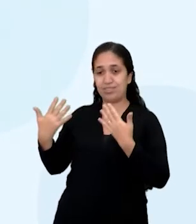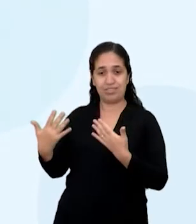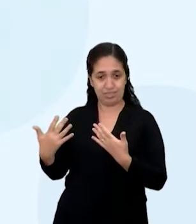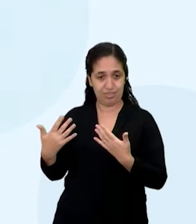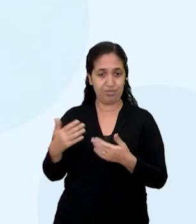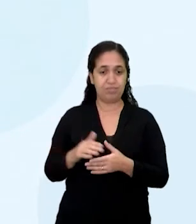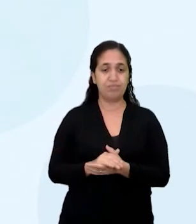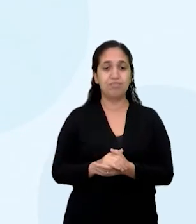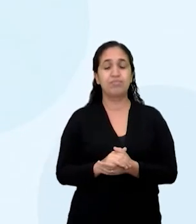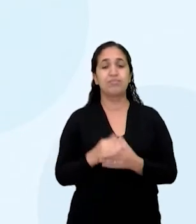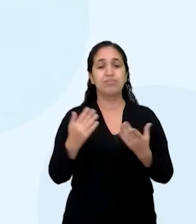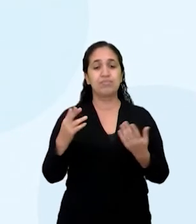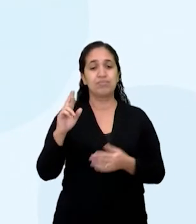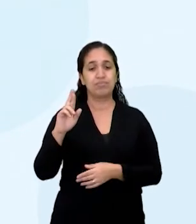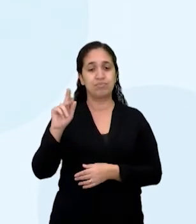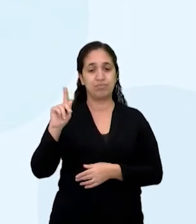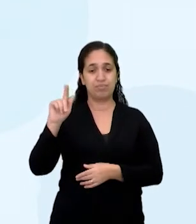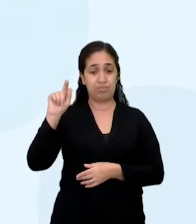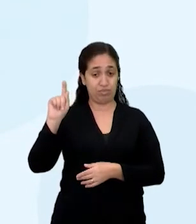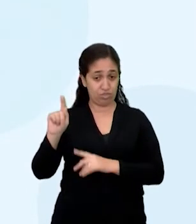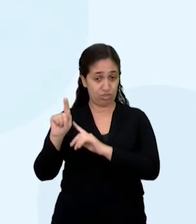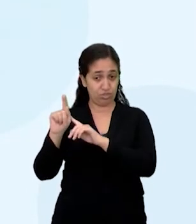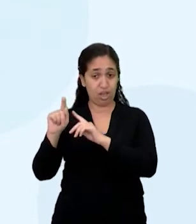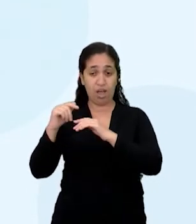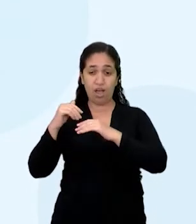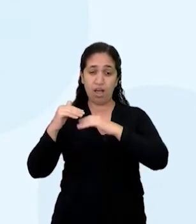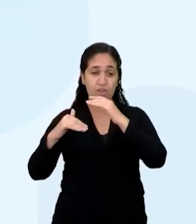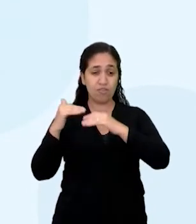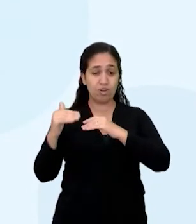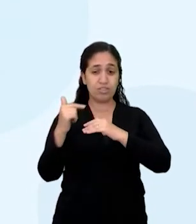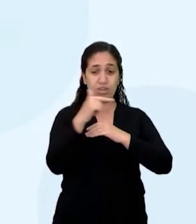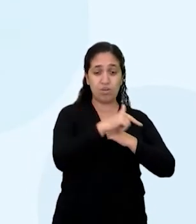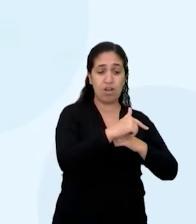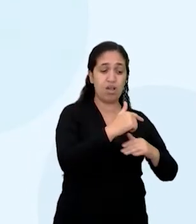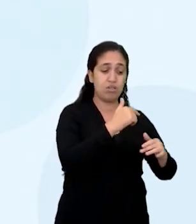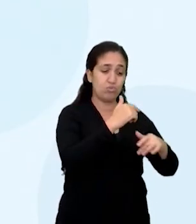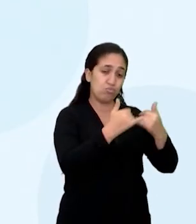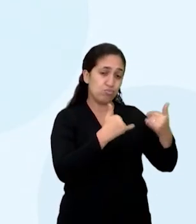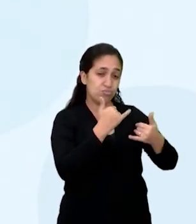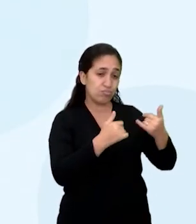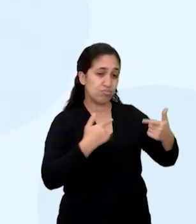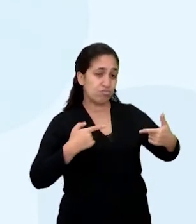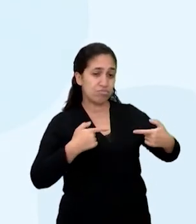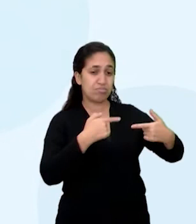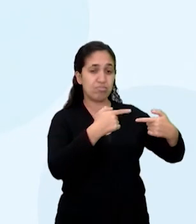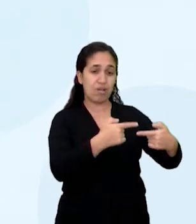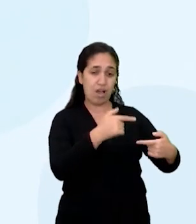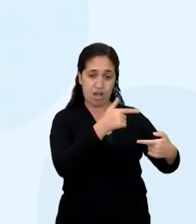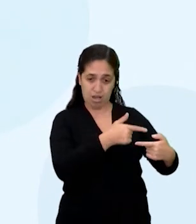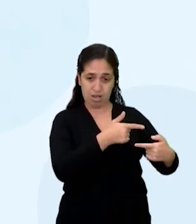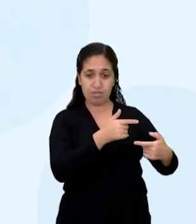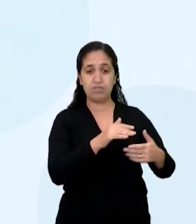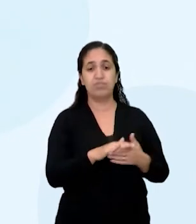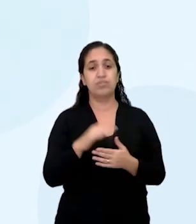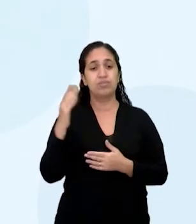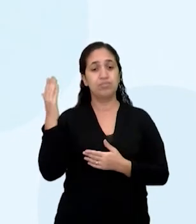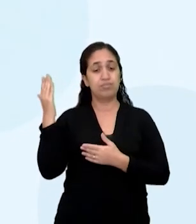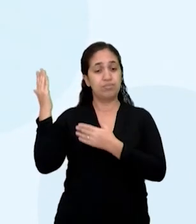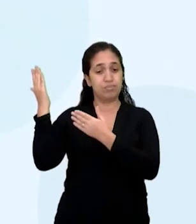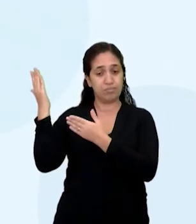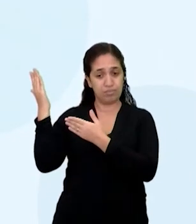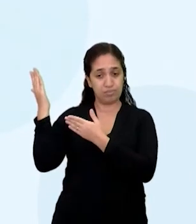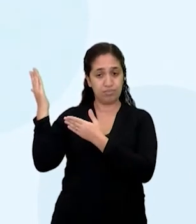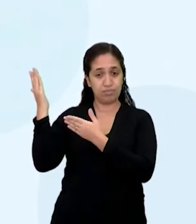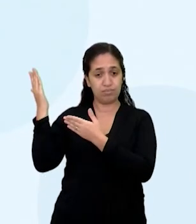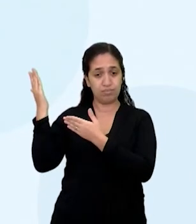representação. Assim como o RPG é uma evolução ou variação dos jogos de guerra, o